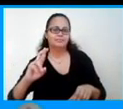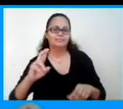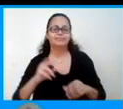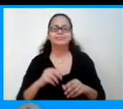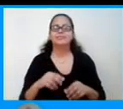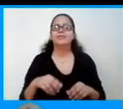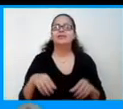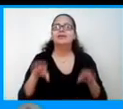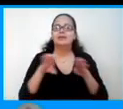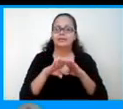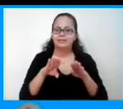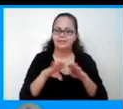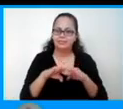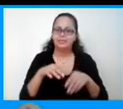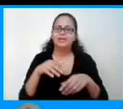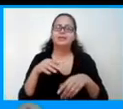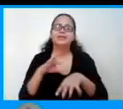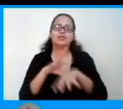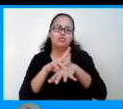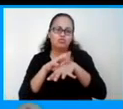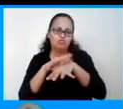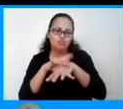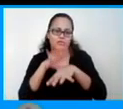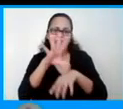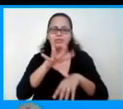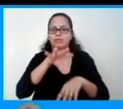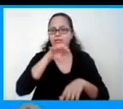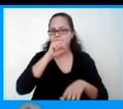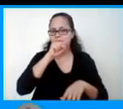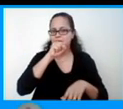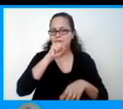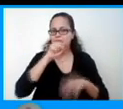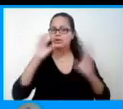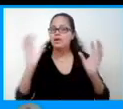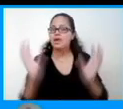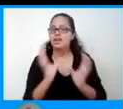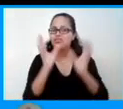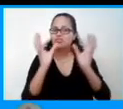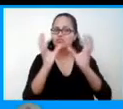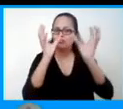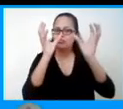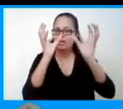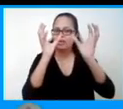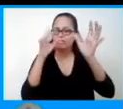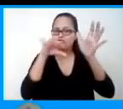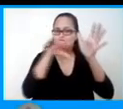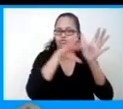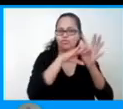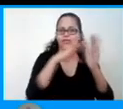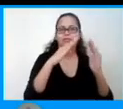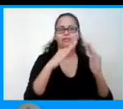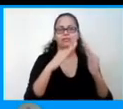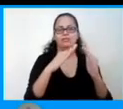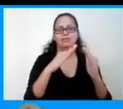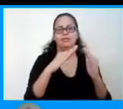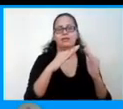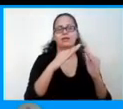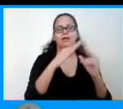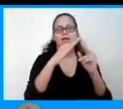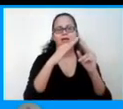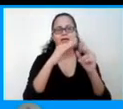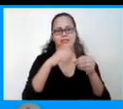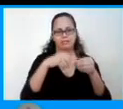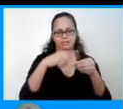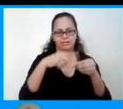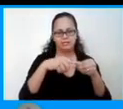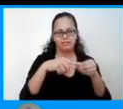trazem como consequências também doenças respiratórias. A fumaça ela chega até o meio urbano e ela impacta a vida nas cidades. Nós temos aqui uma foto que